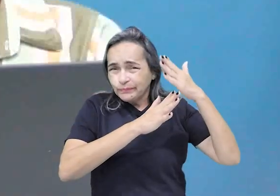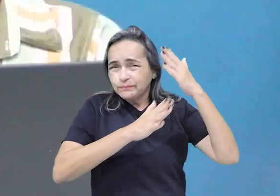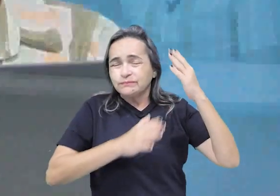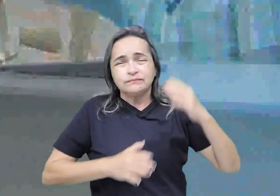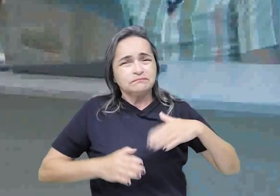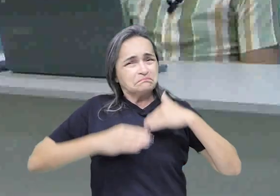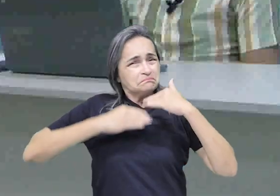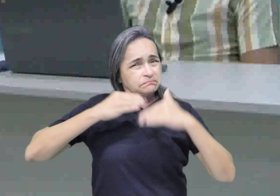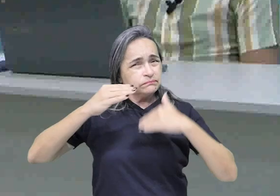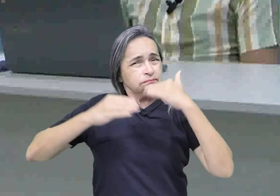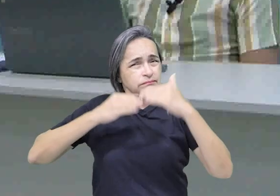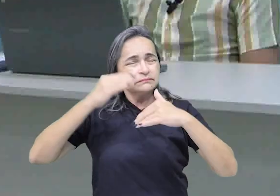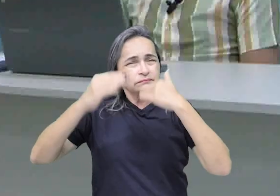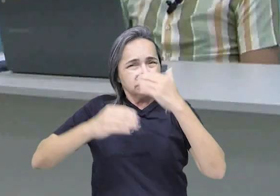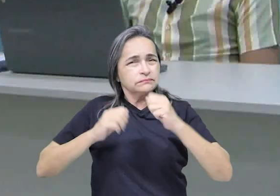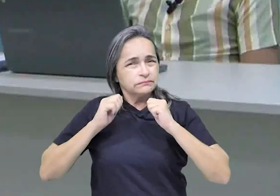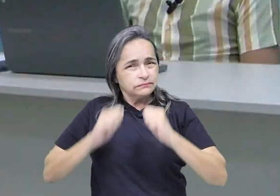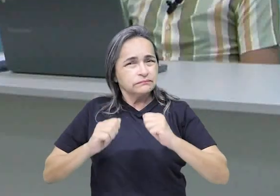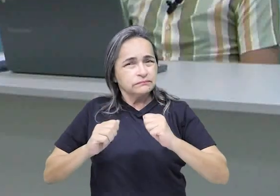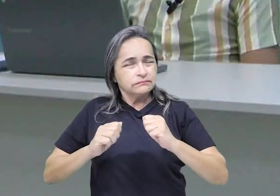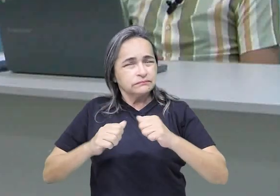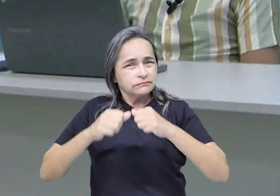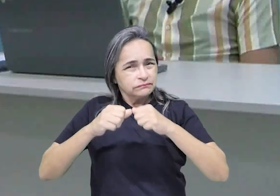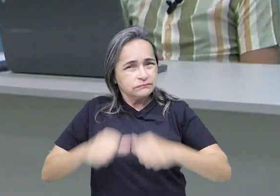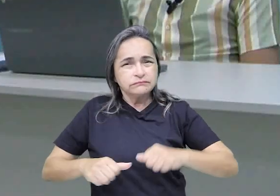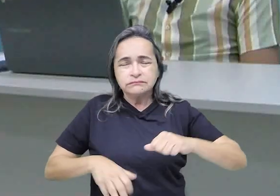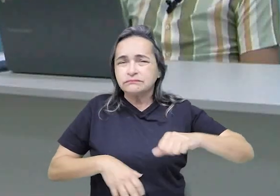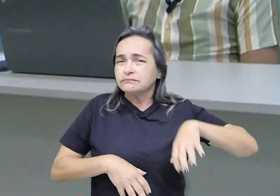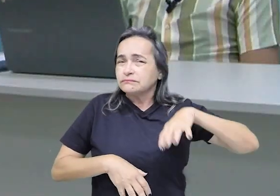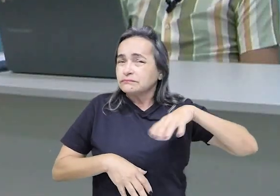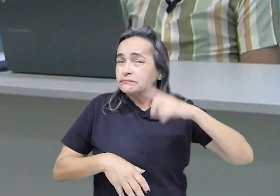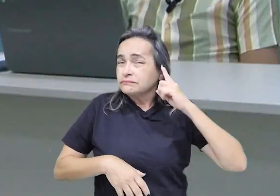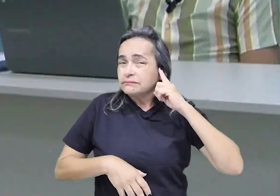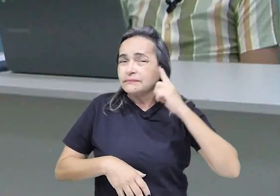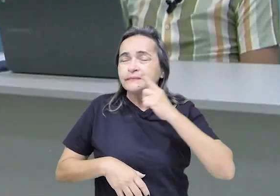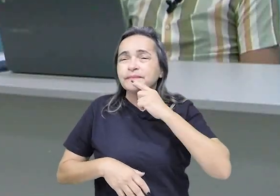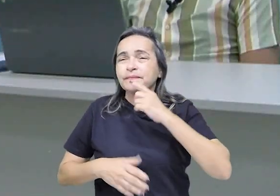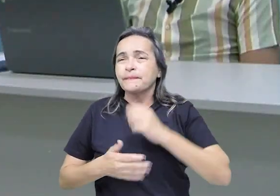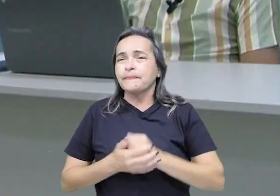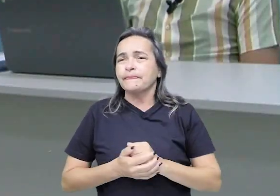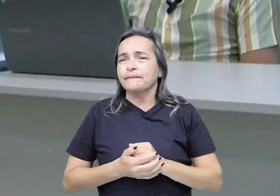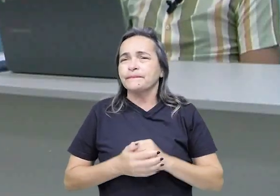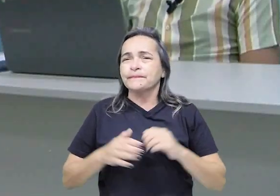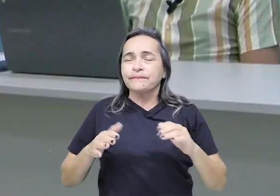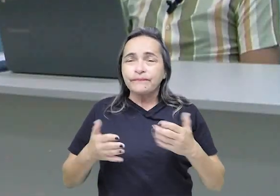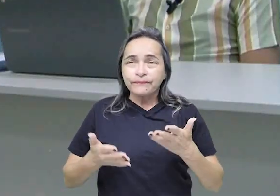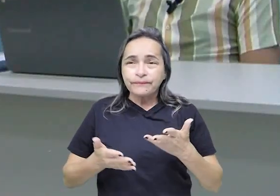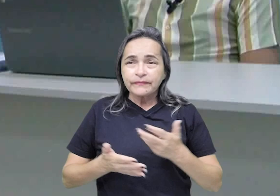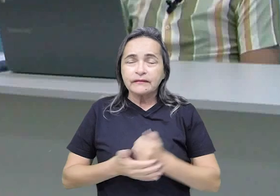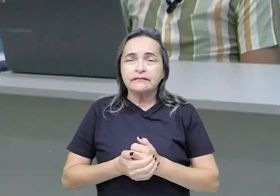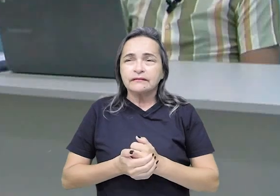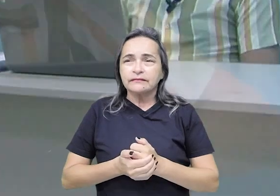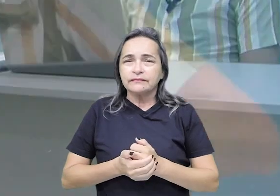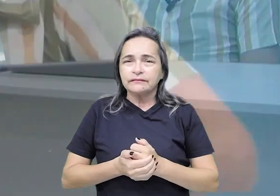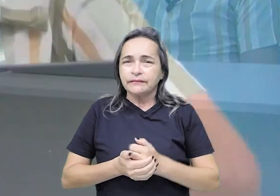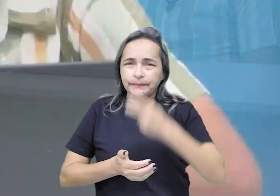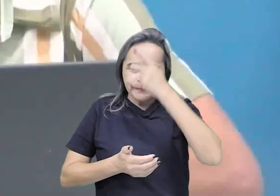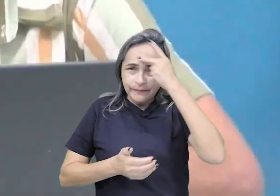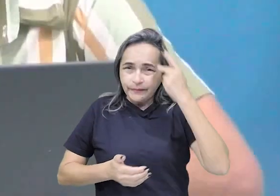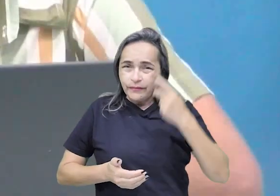Entendo. Entendeu? E aí, quando a gente atinge essa estrutura aí, a gente fala de perda auditiva